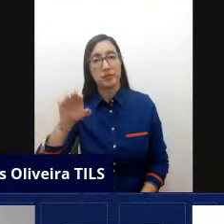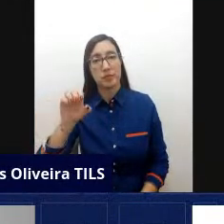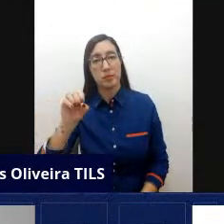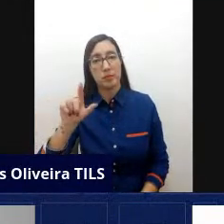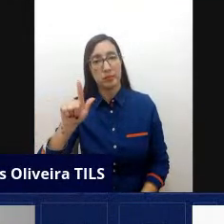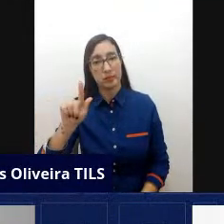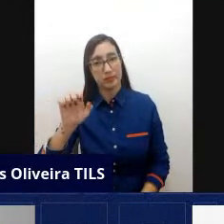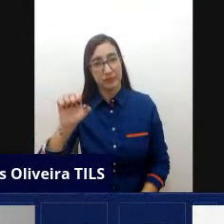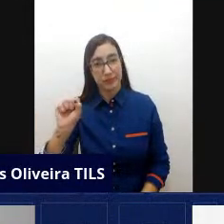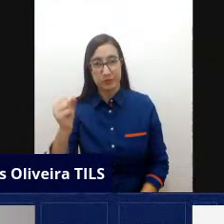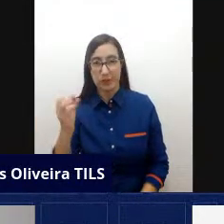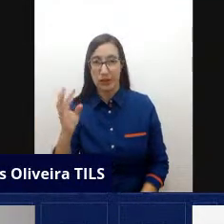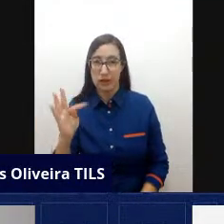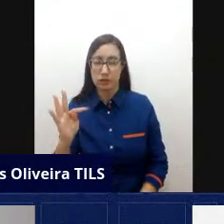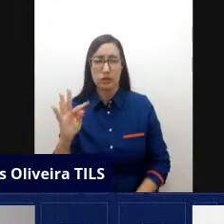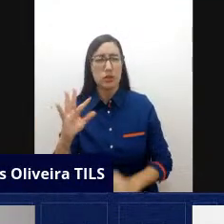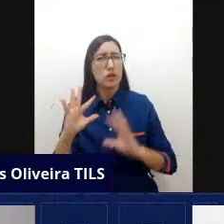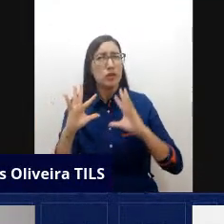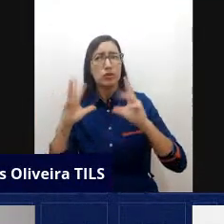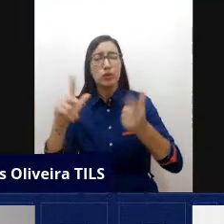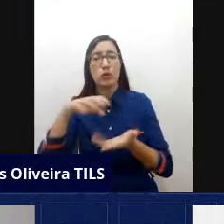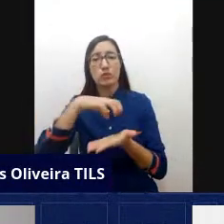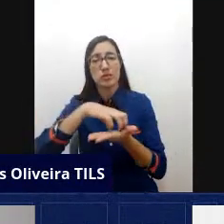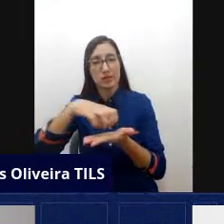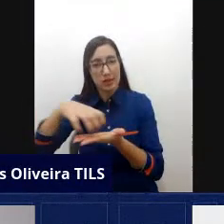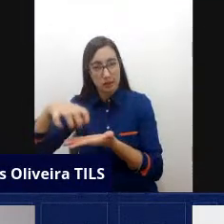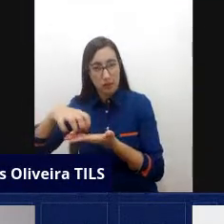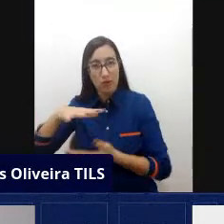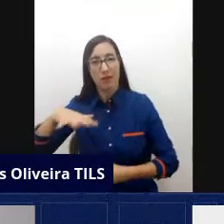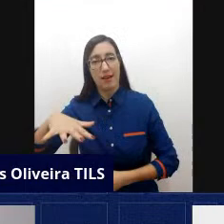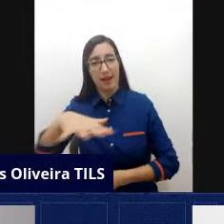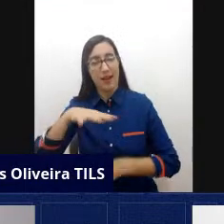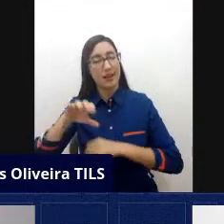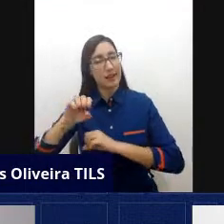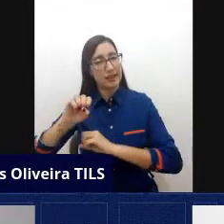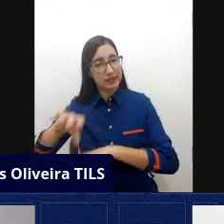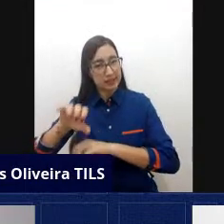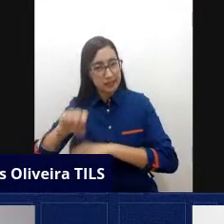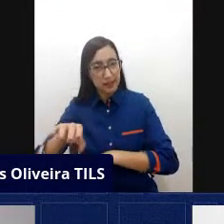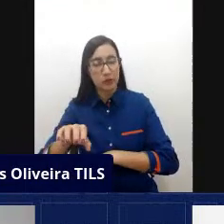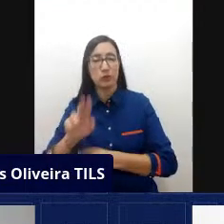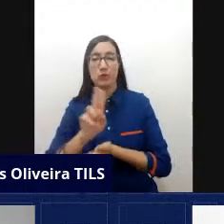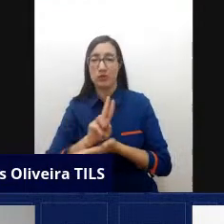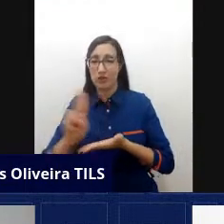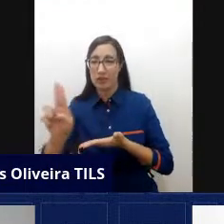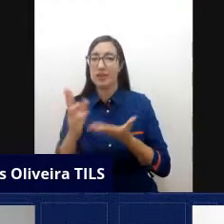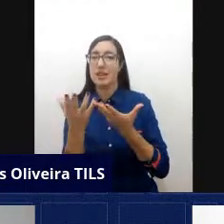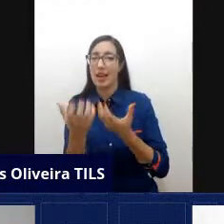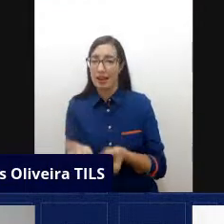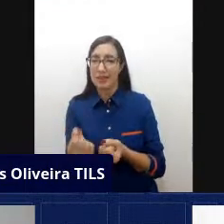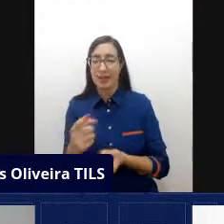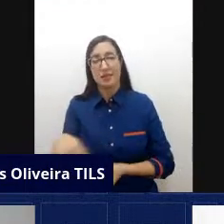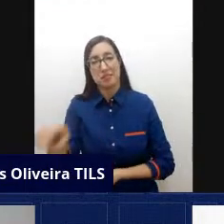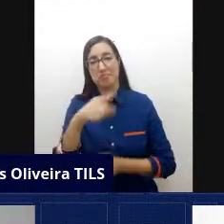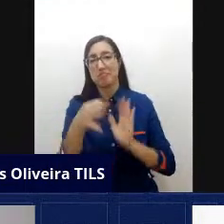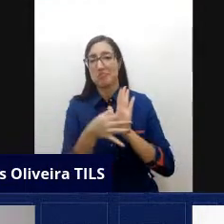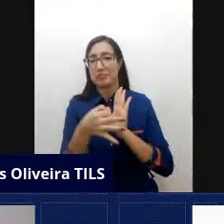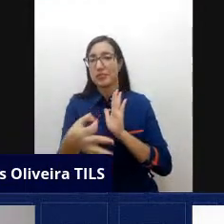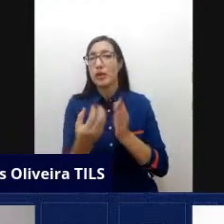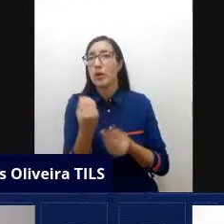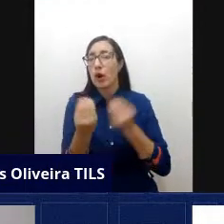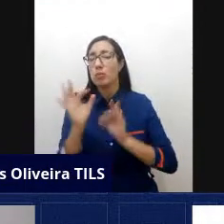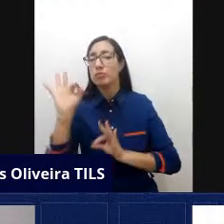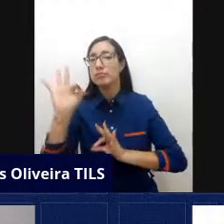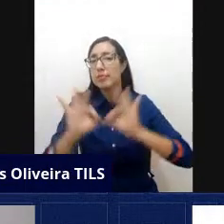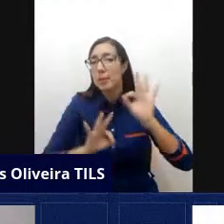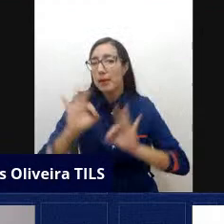né, da universidade estão recebendo contribuições, né, sugestões, né, do que fazer, de como é que a gente vai se organizar para esse novo